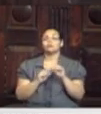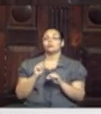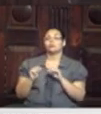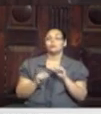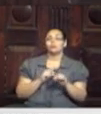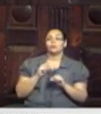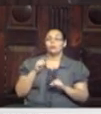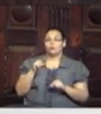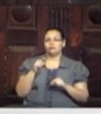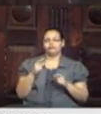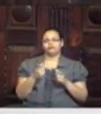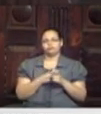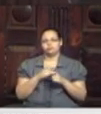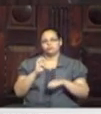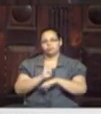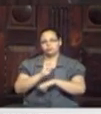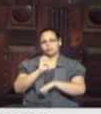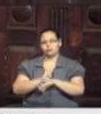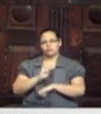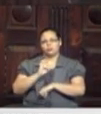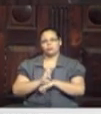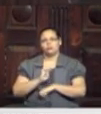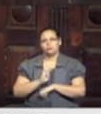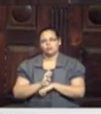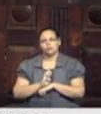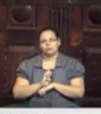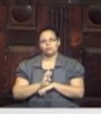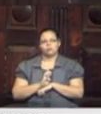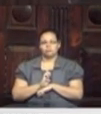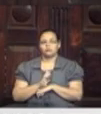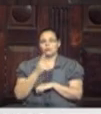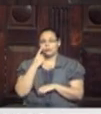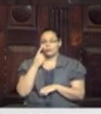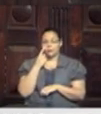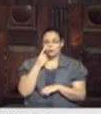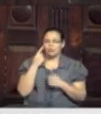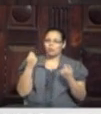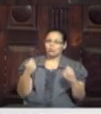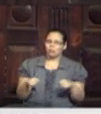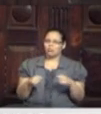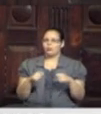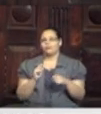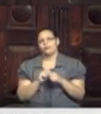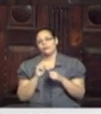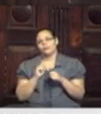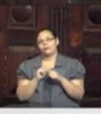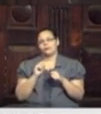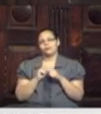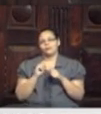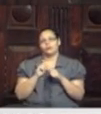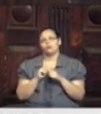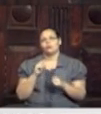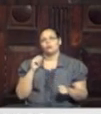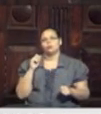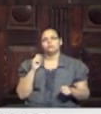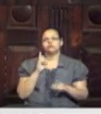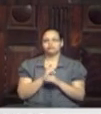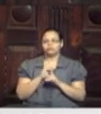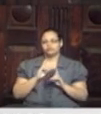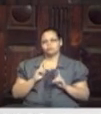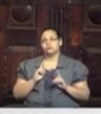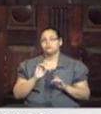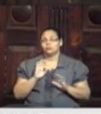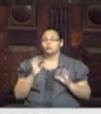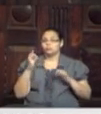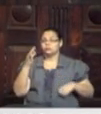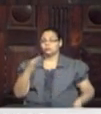o devedor do Estado seja credor da União. Verificar se é possível fazer esse encontro de contas.